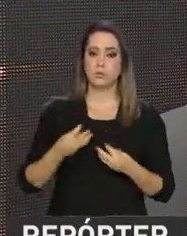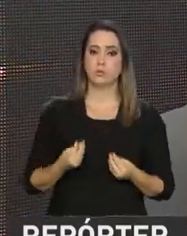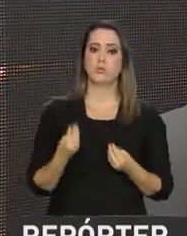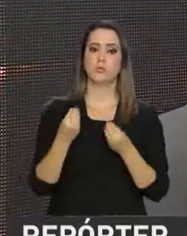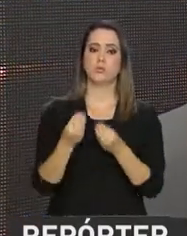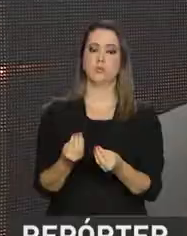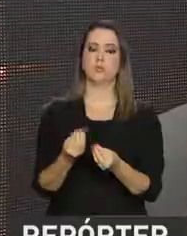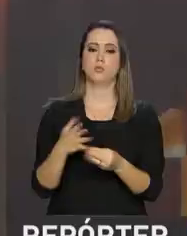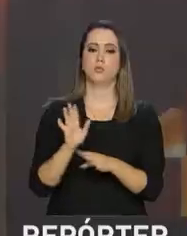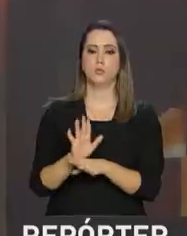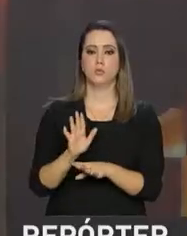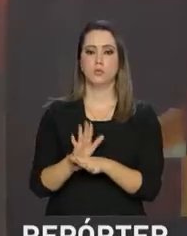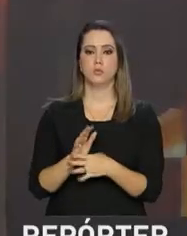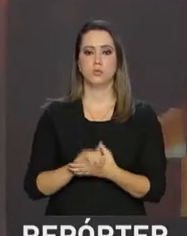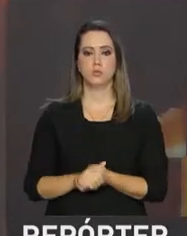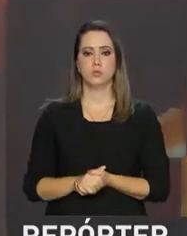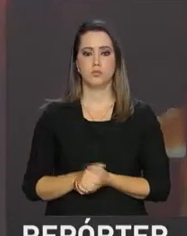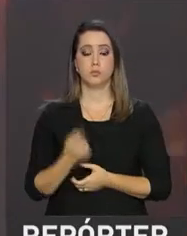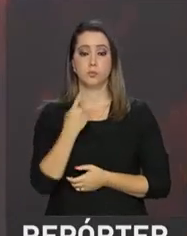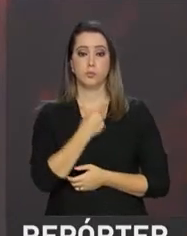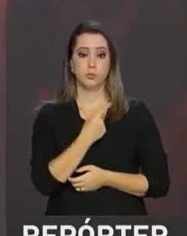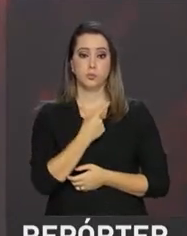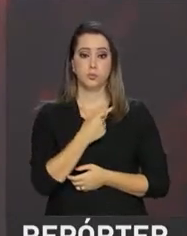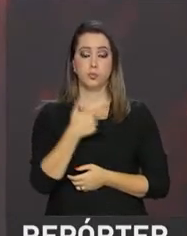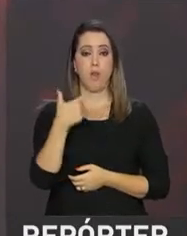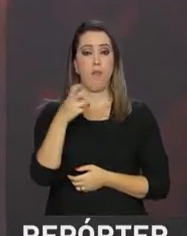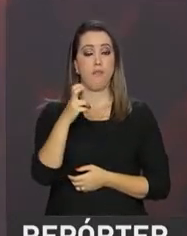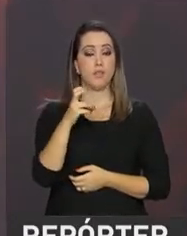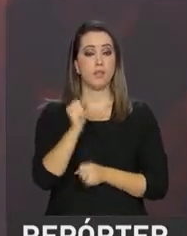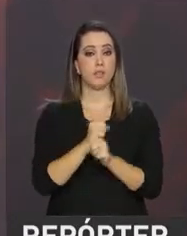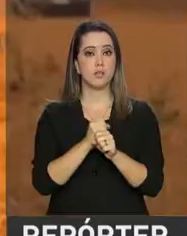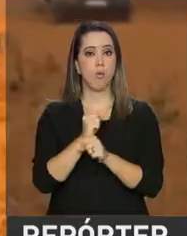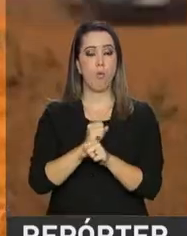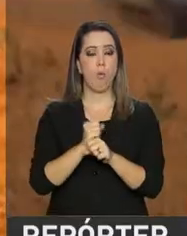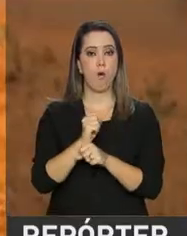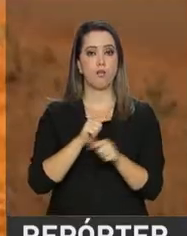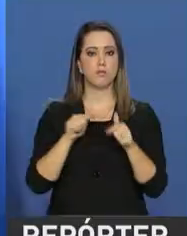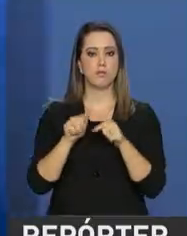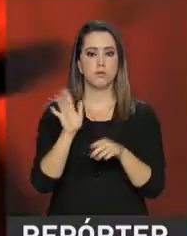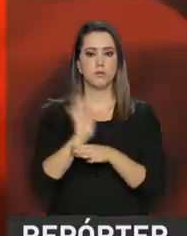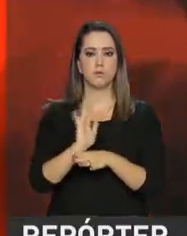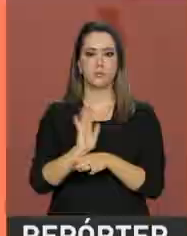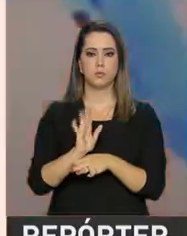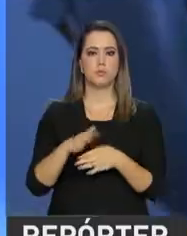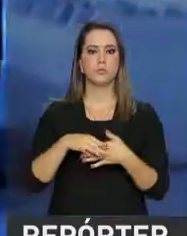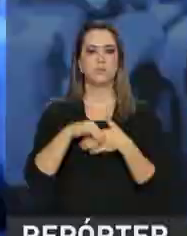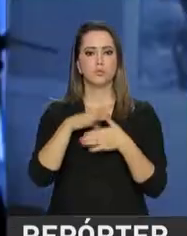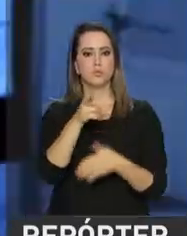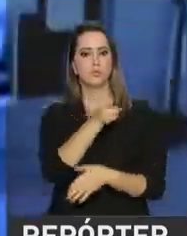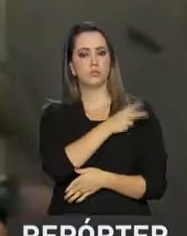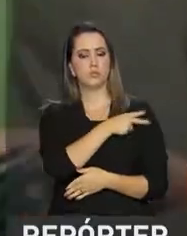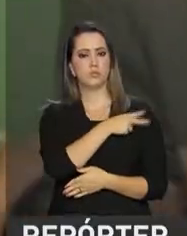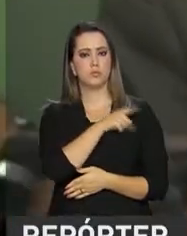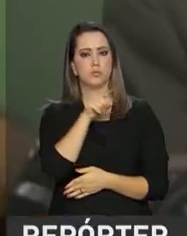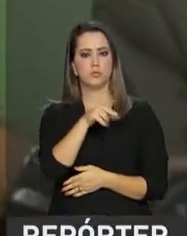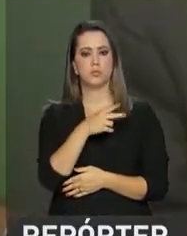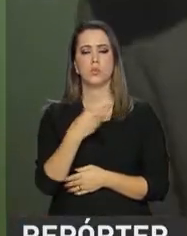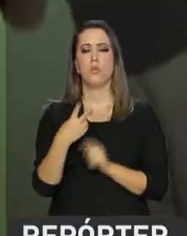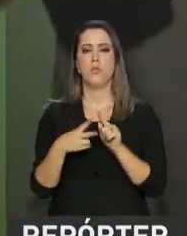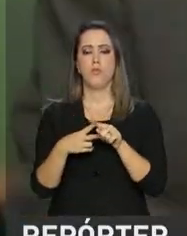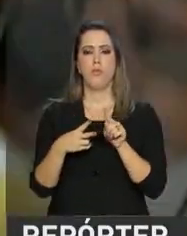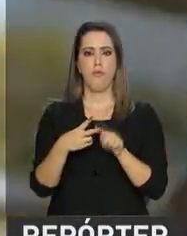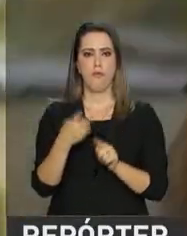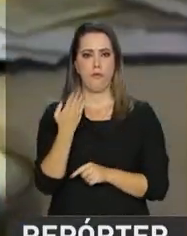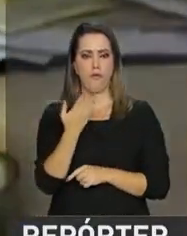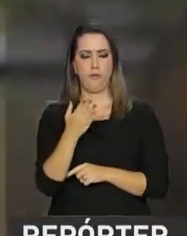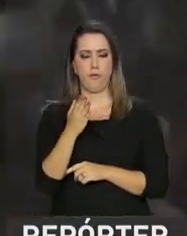nossa contribuição. Cibele Amaral trabalha há 25 anos com cinema. Ela dirigiu os filmes Um Assalto de Fé. Eu não posso isso daqui é para pagar